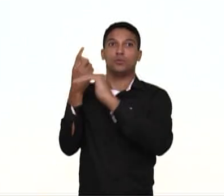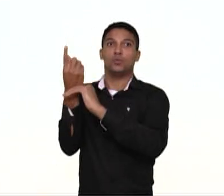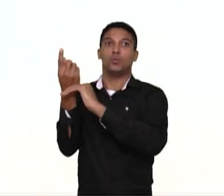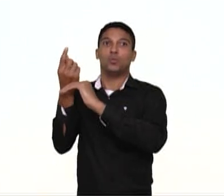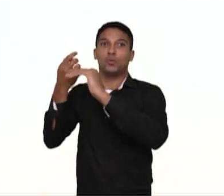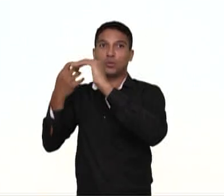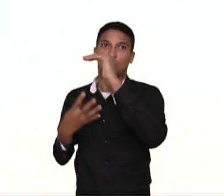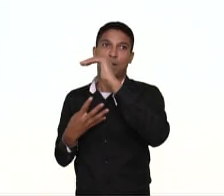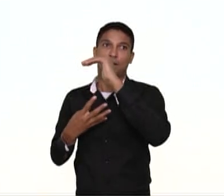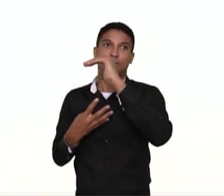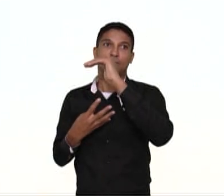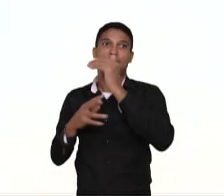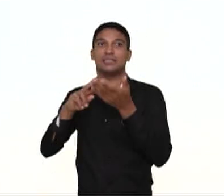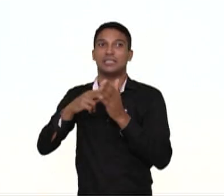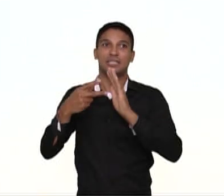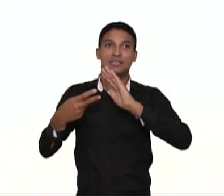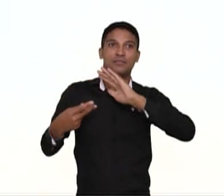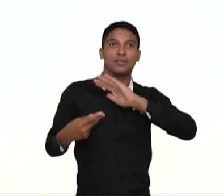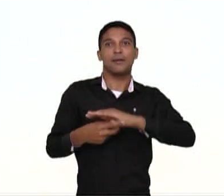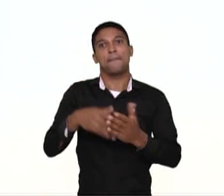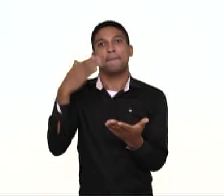agricultor? R$